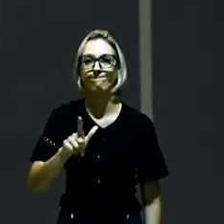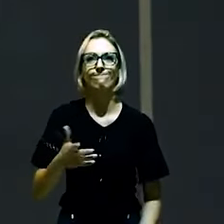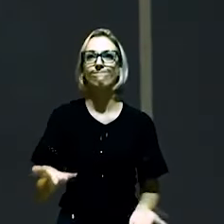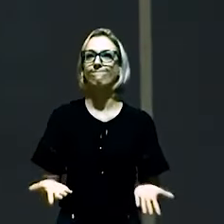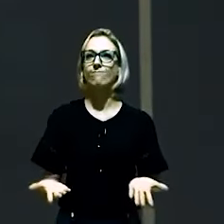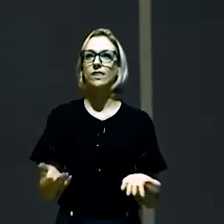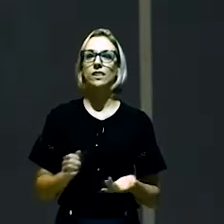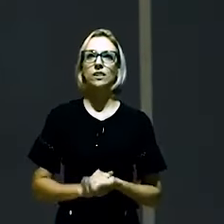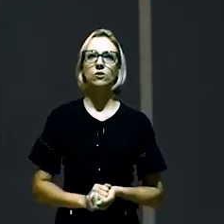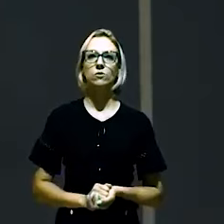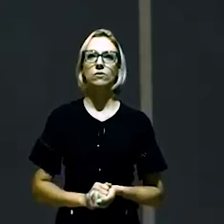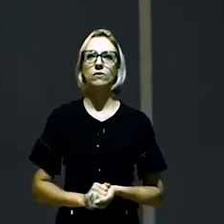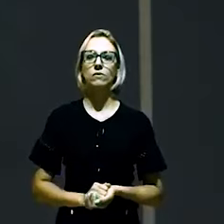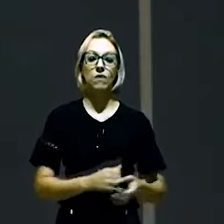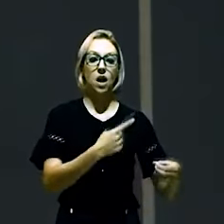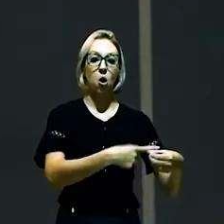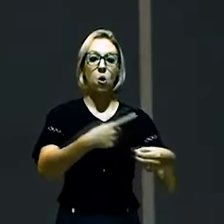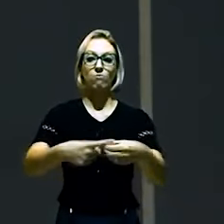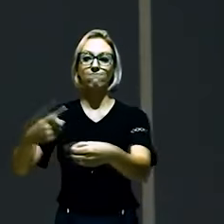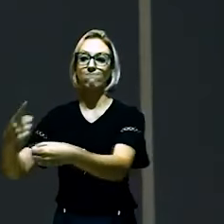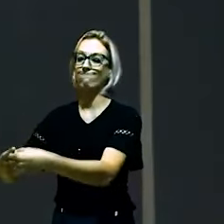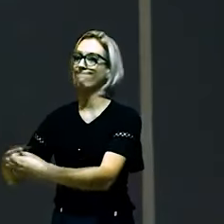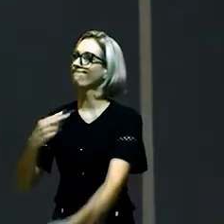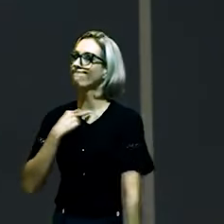e em locais que não devemos ir.